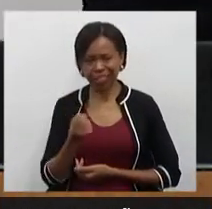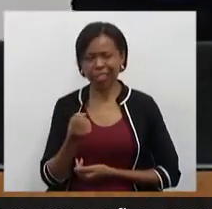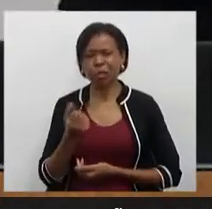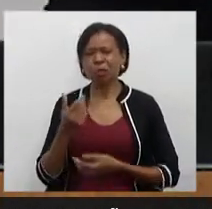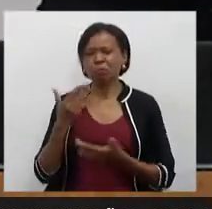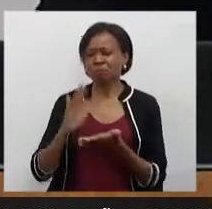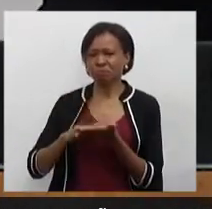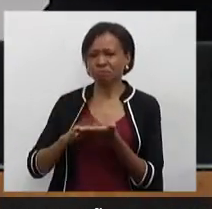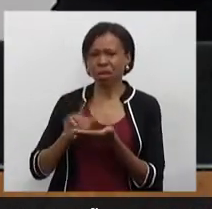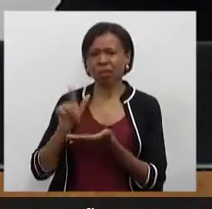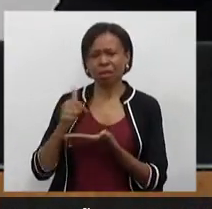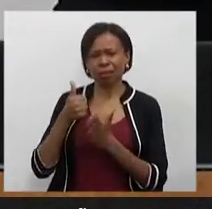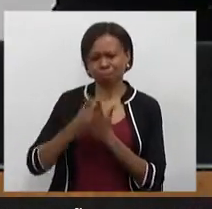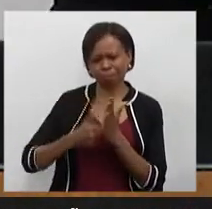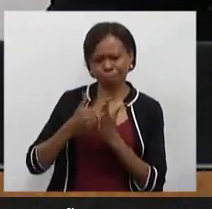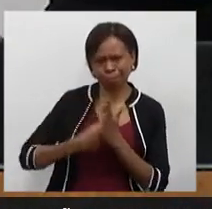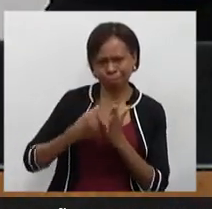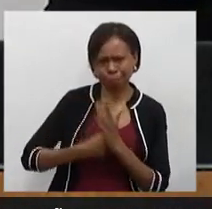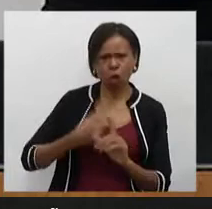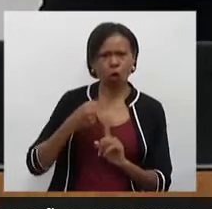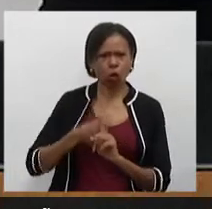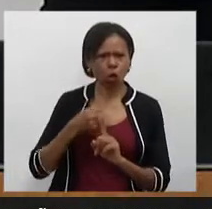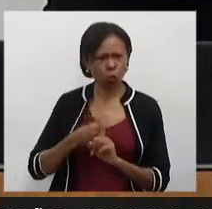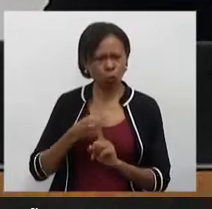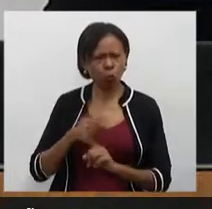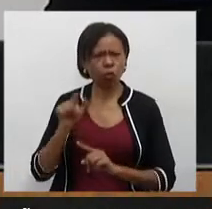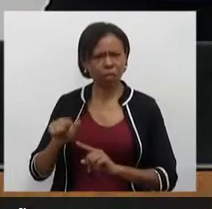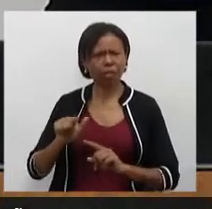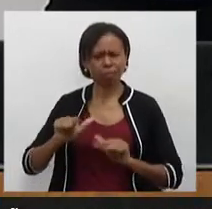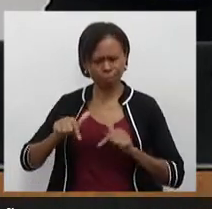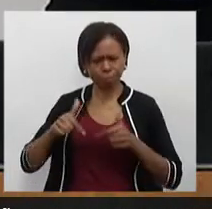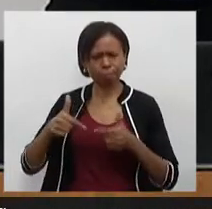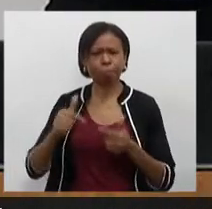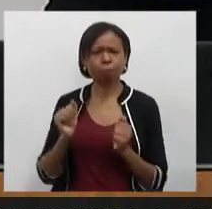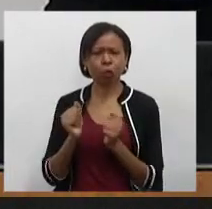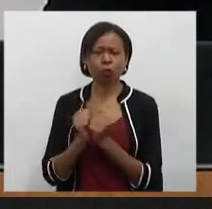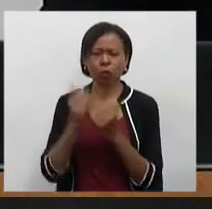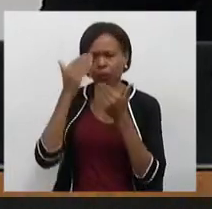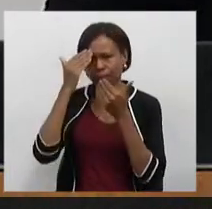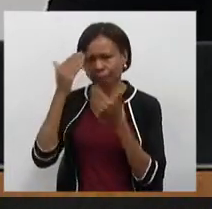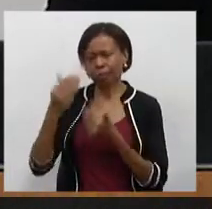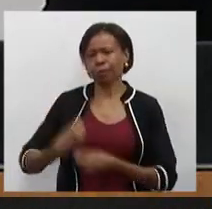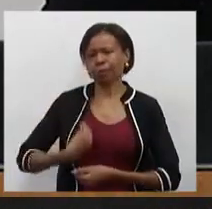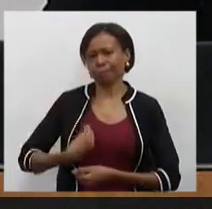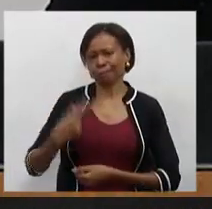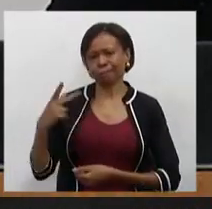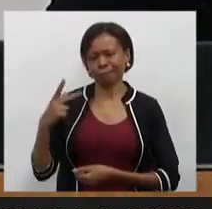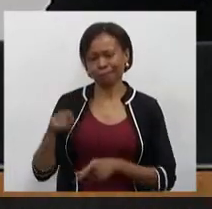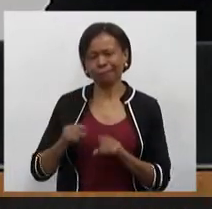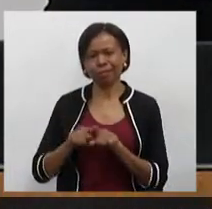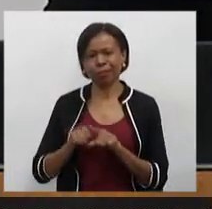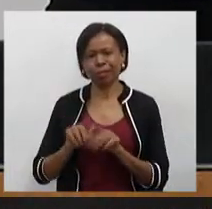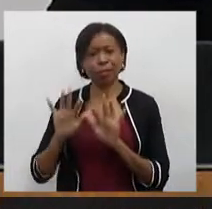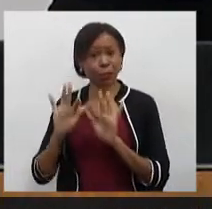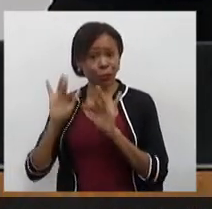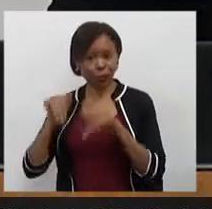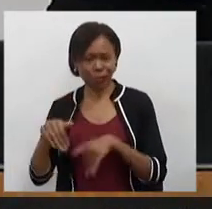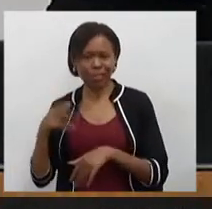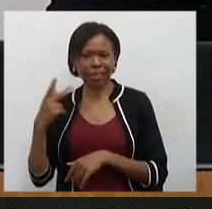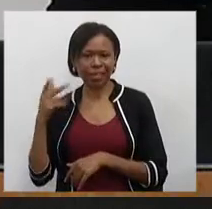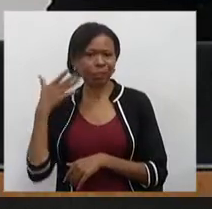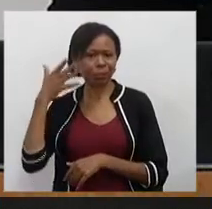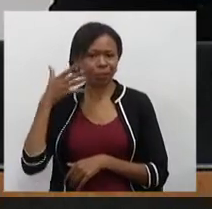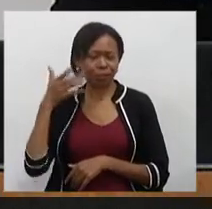tão importante. Te agradecemos aí também pela participação aqui na comissão. Então, findado aí a fala